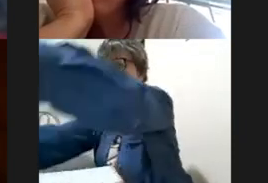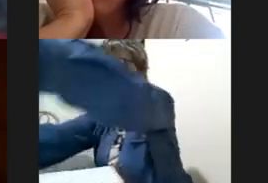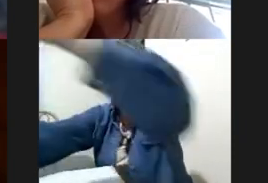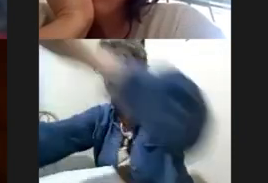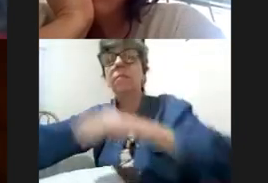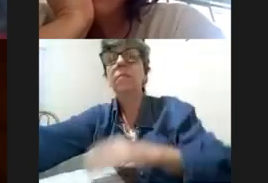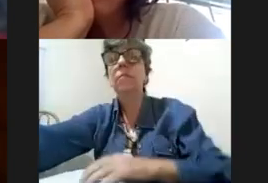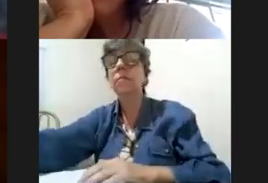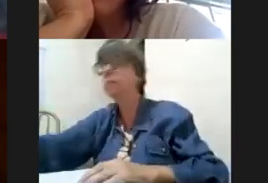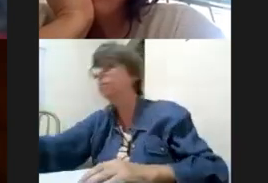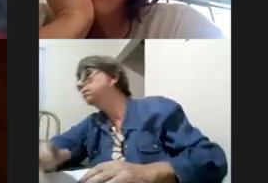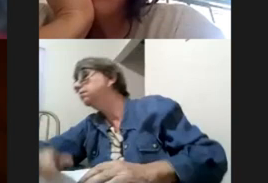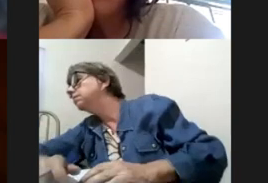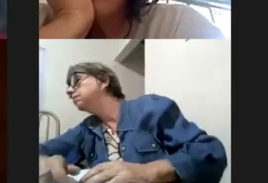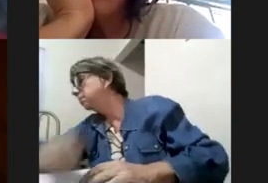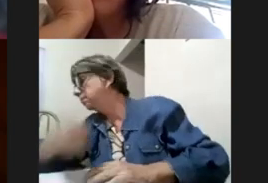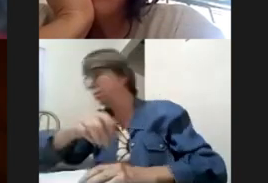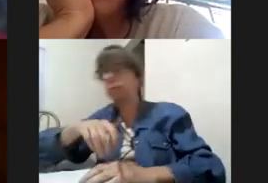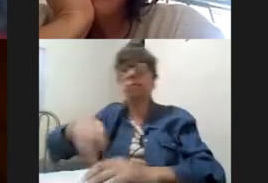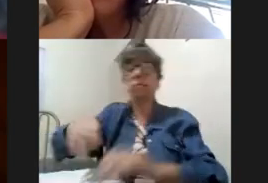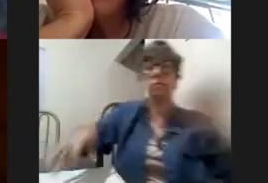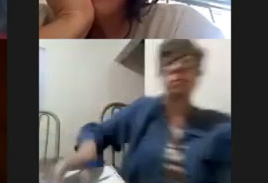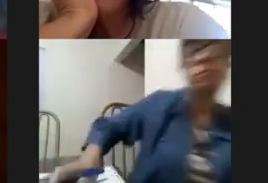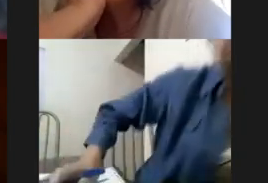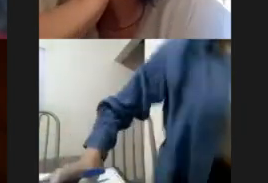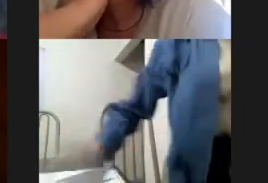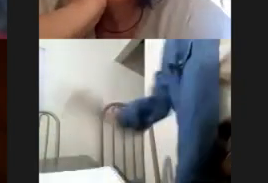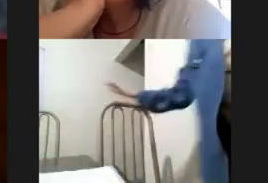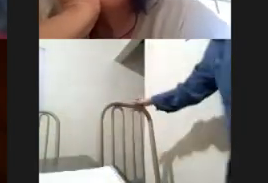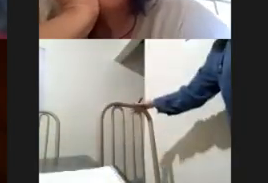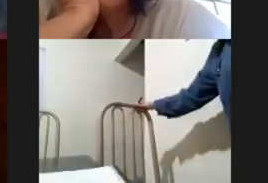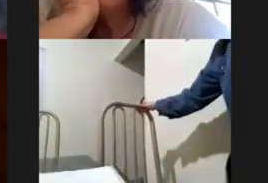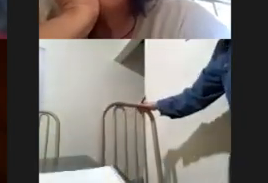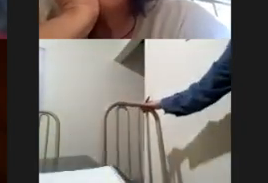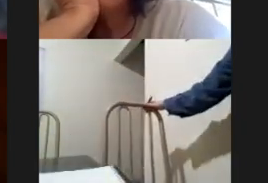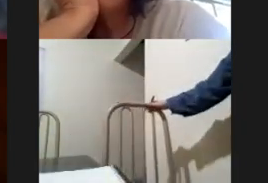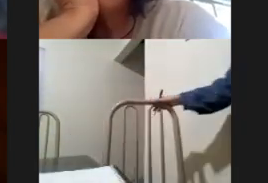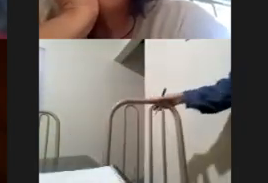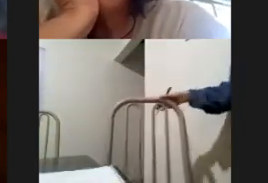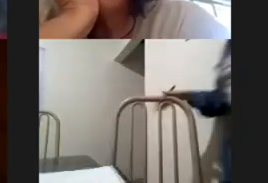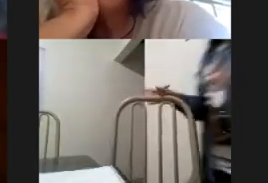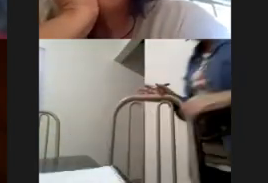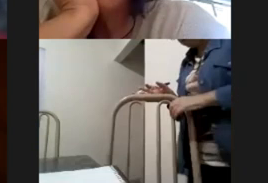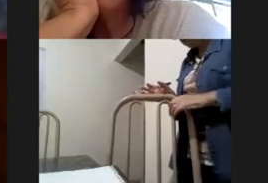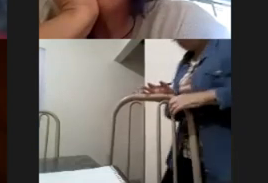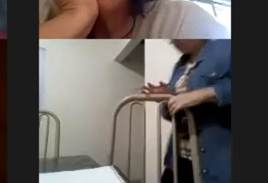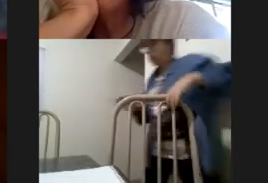tem o Pepe, tem o João e tem o Lucas também está por aí. Diga lá, Pepe.